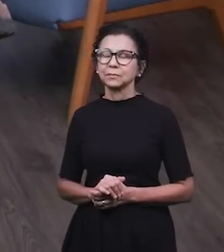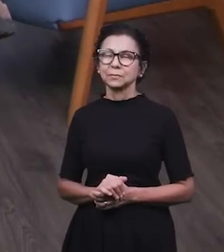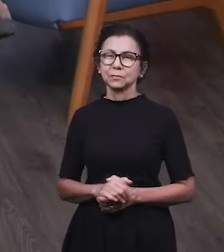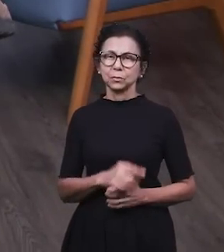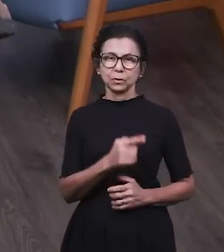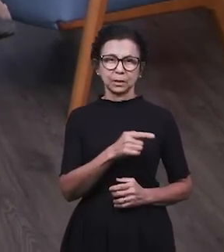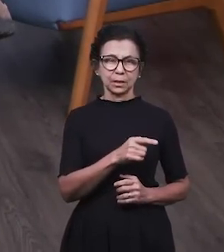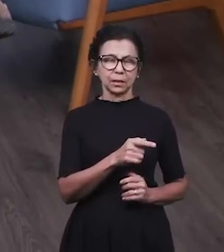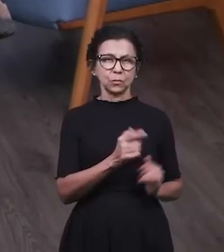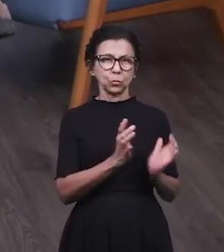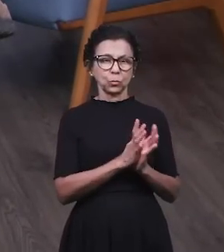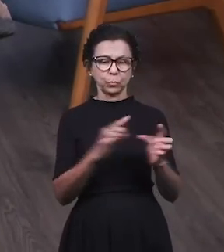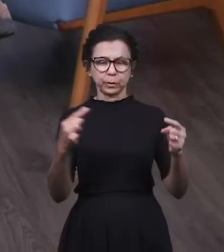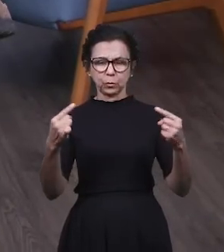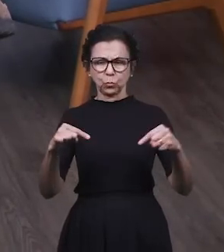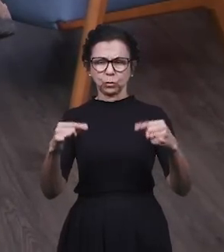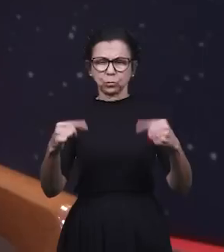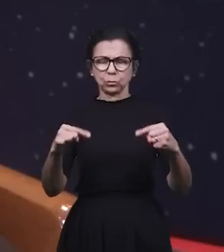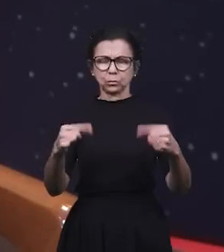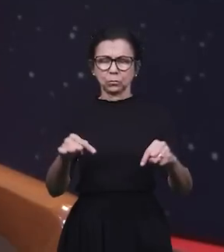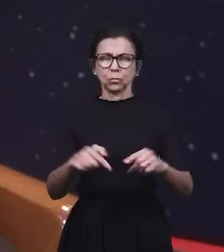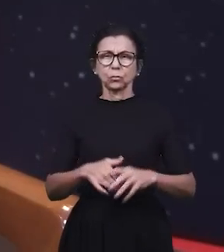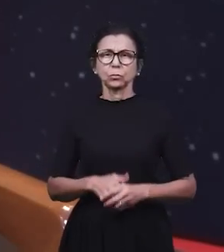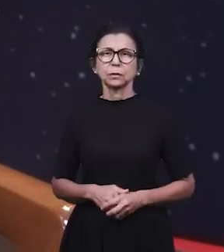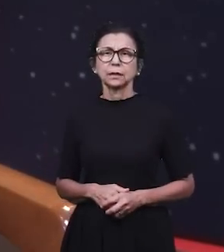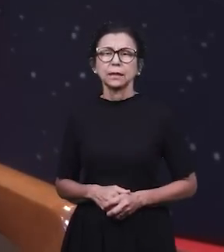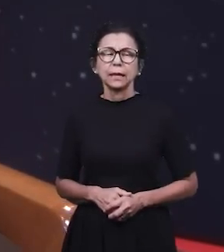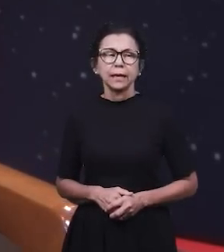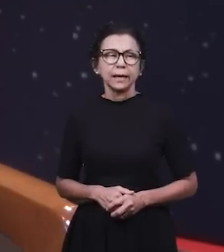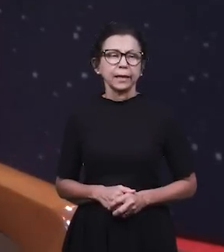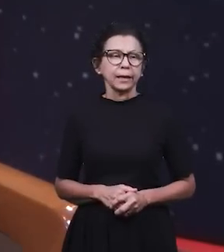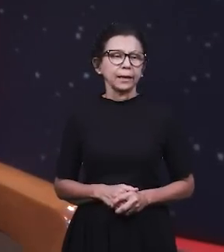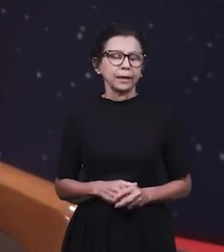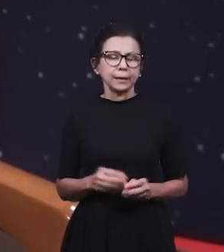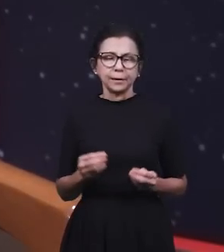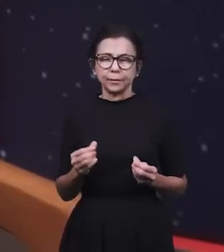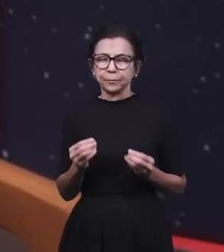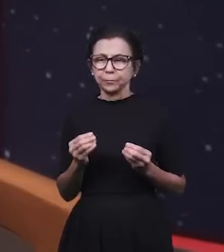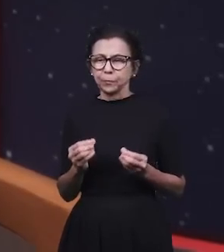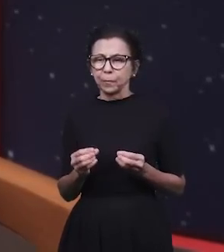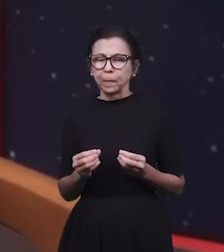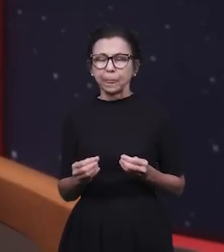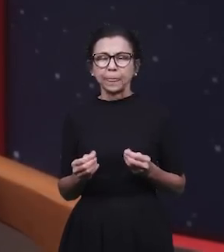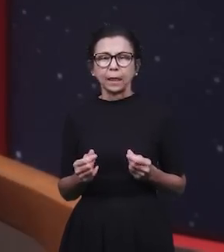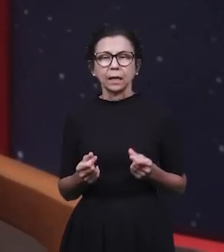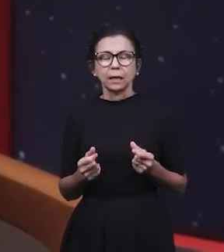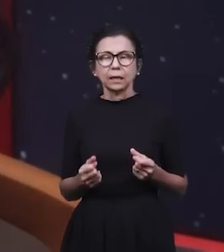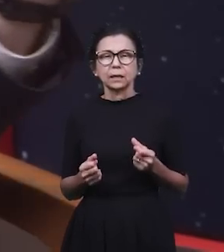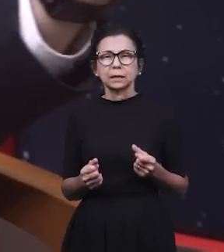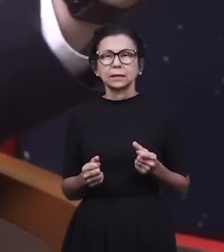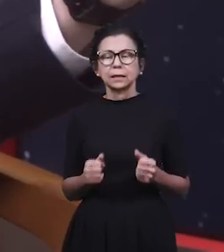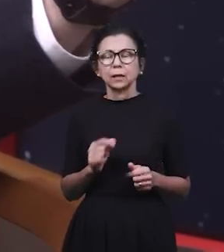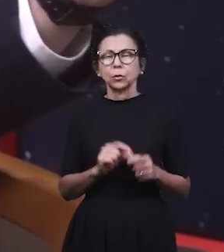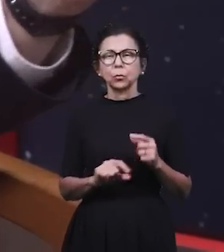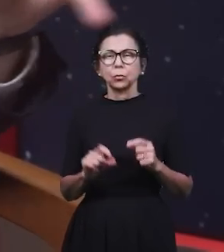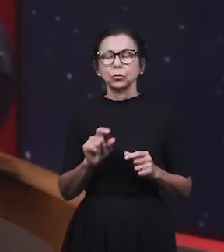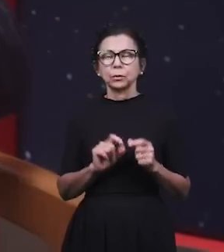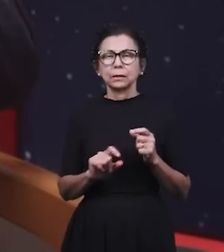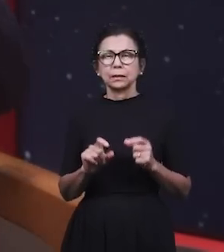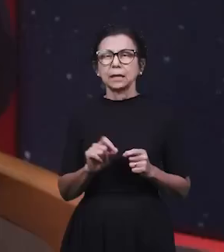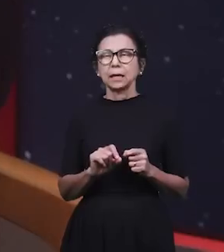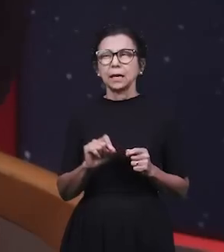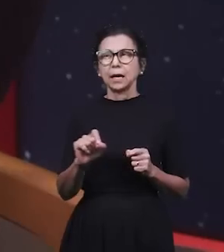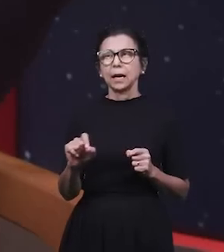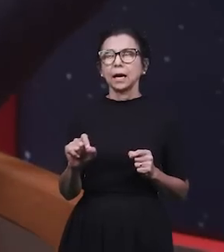a palavra. Quando a gente fala de aprisionar a palavra, não é deixar de vender Bíblia, de